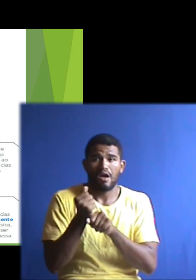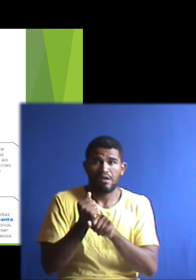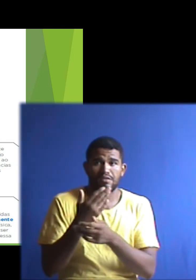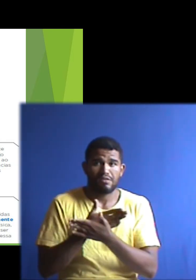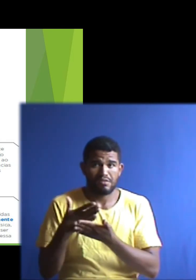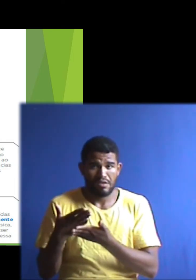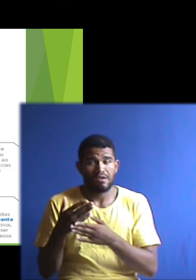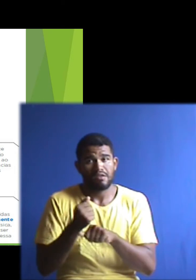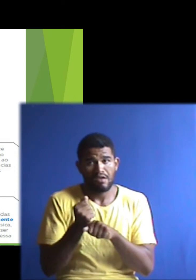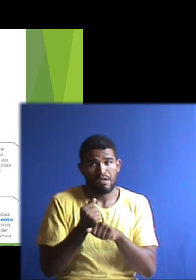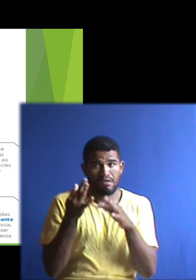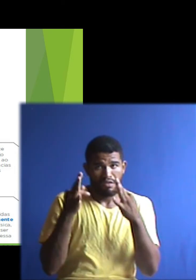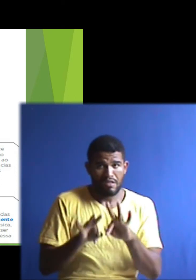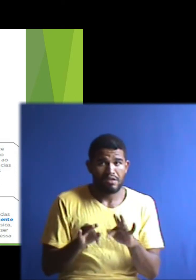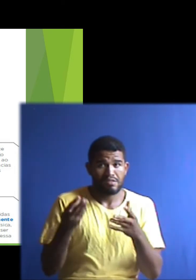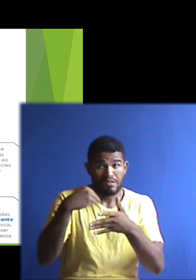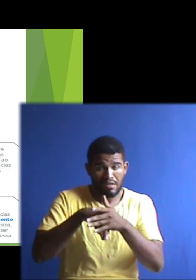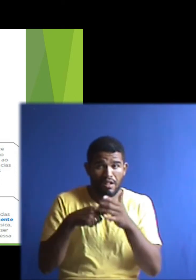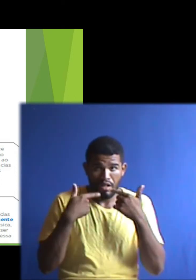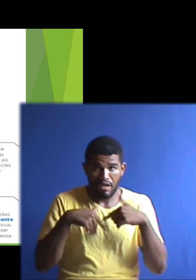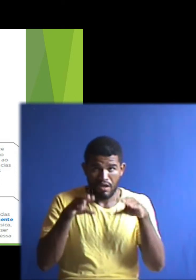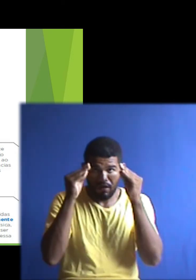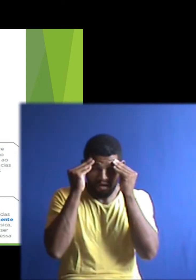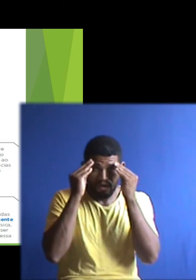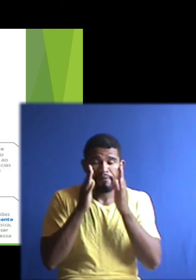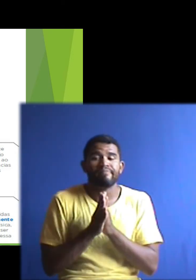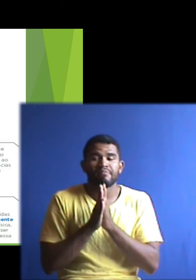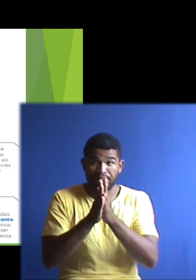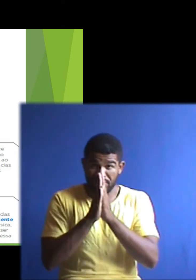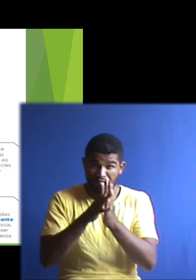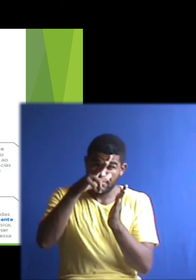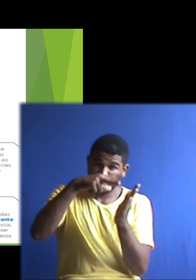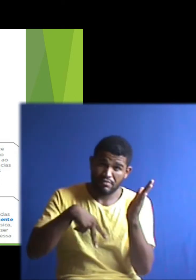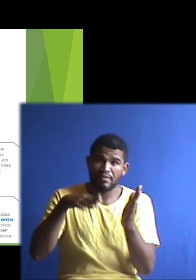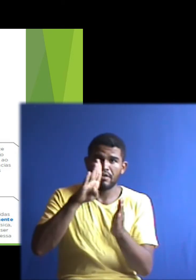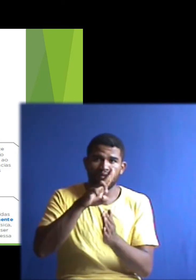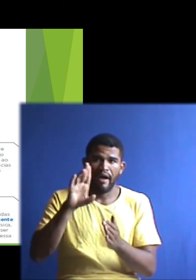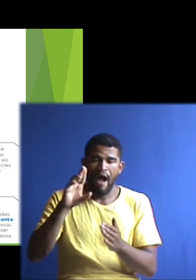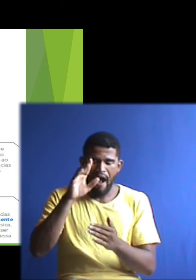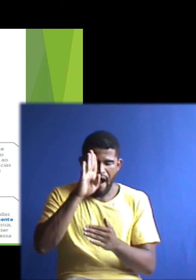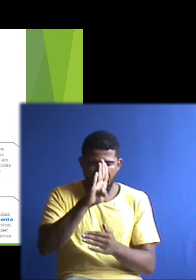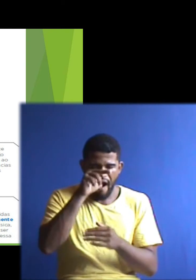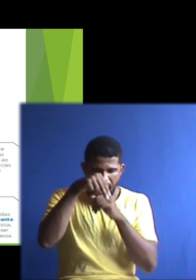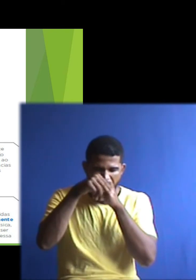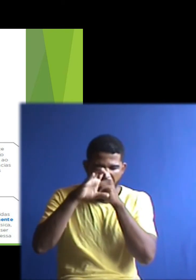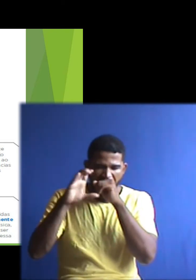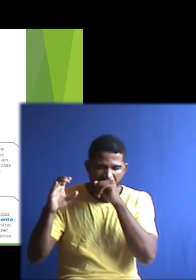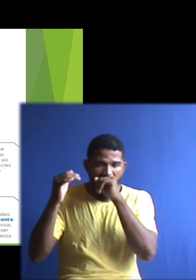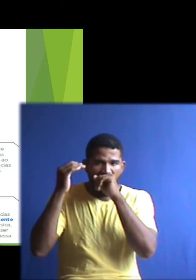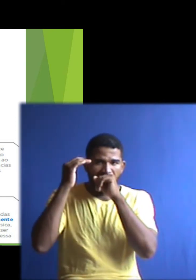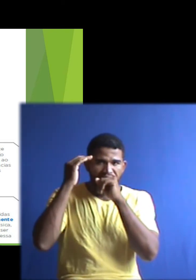na área das linguagens, tá bom? Dá uma lidinha depois na BNCC para você poder compreender direitinho essa estrutura